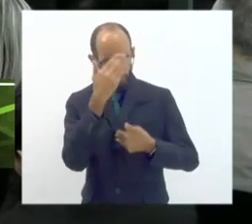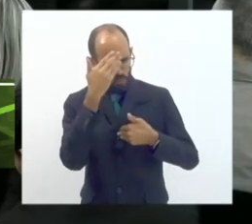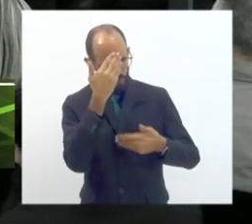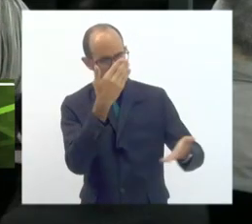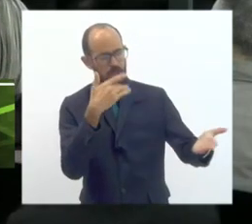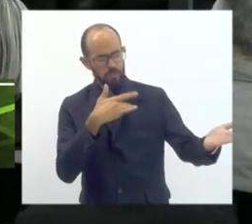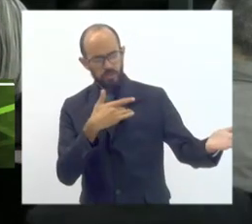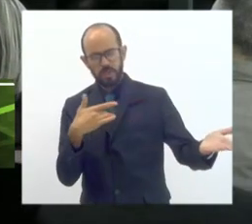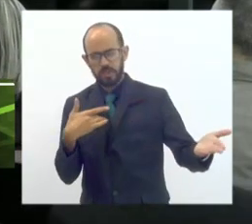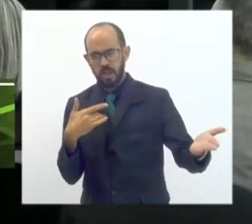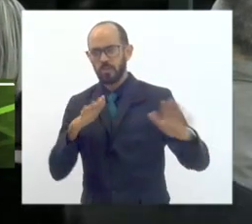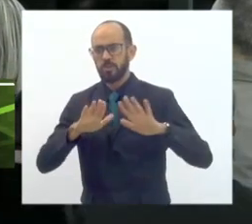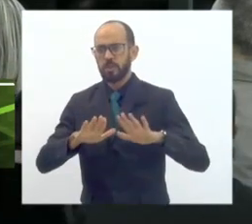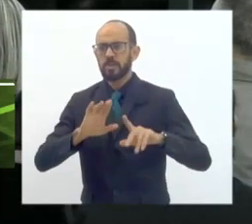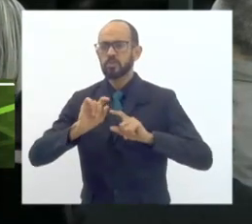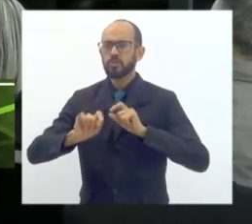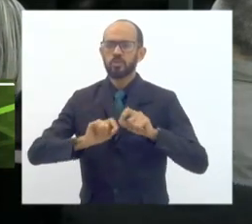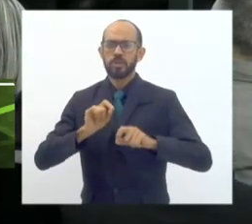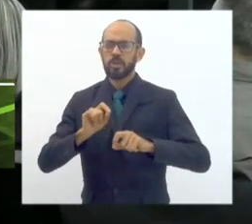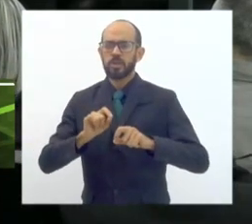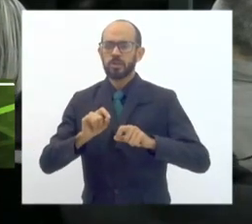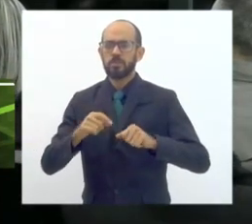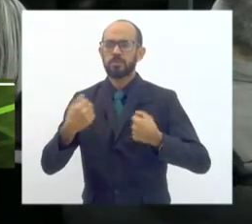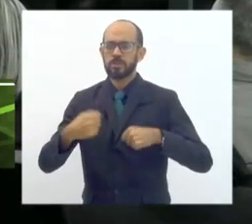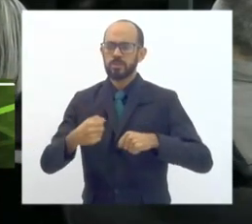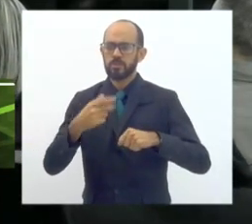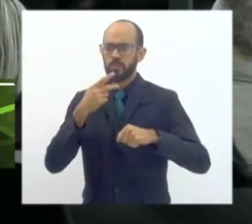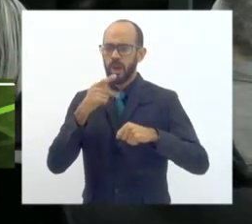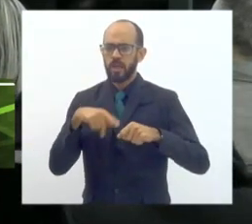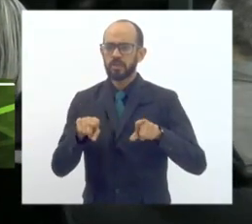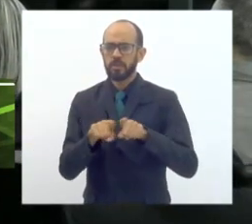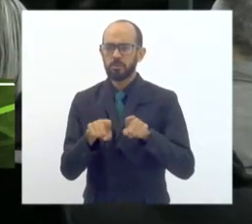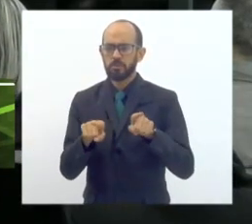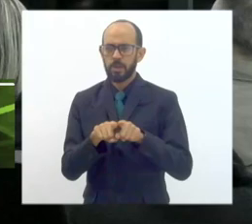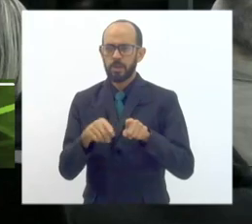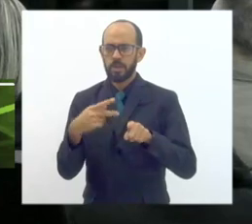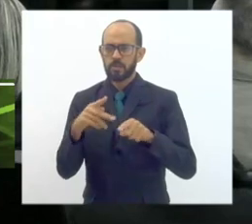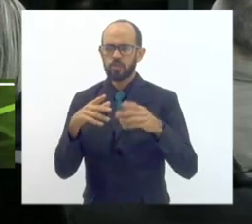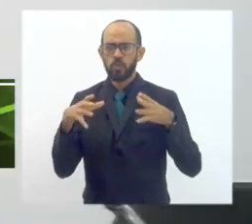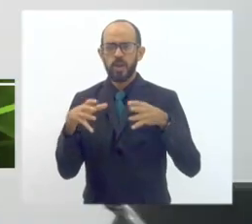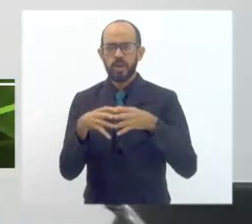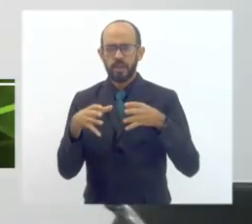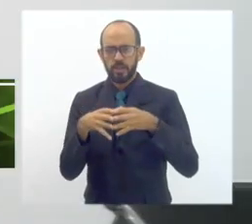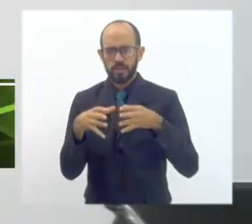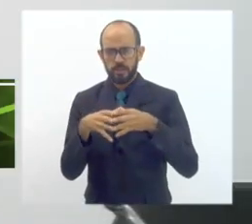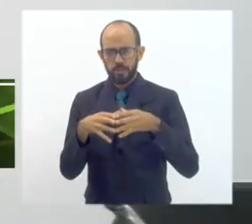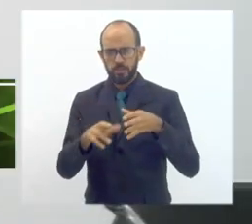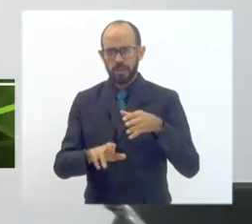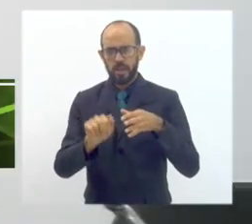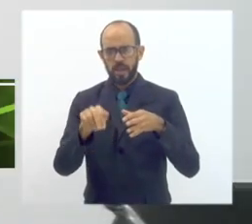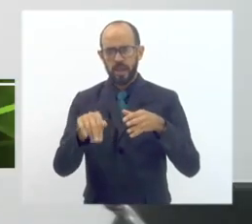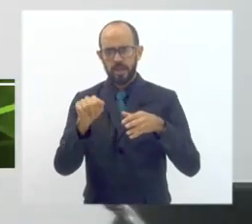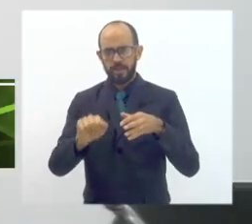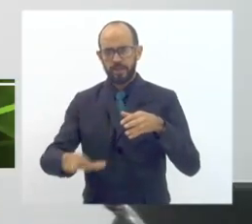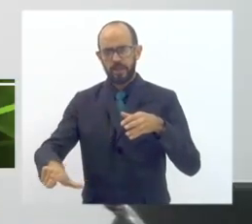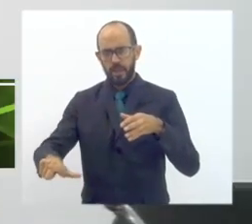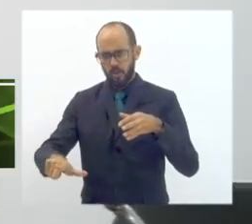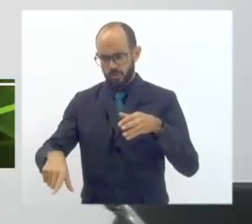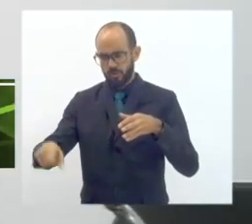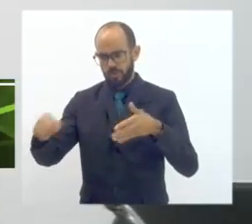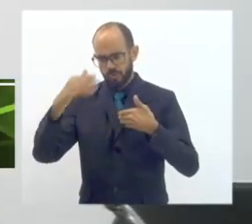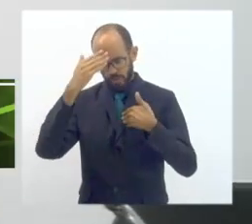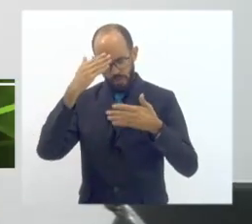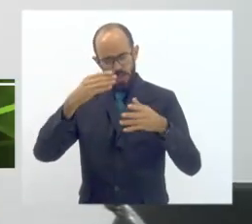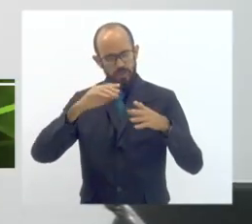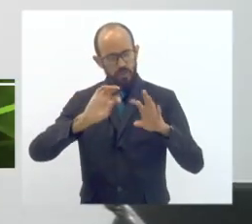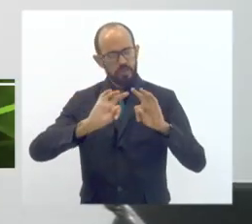secretário. Mas não poderia deixar também de falar da sua equipe, que também, através da Raquel, a gente agradece a todos da sua equipe,